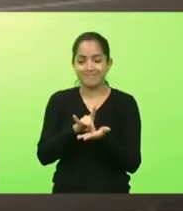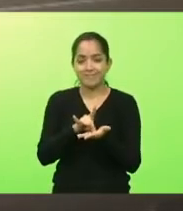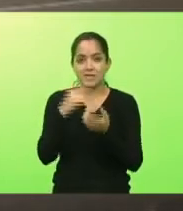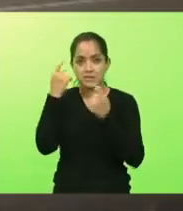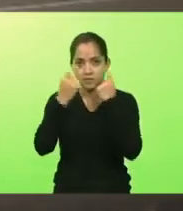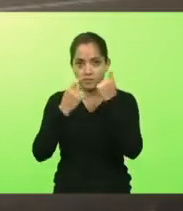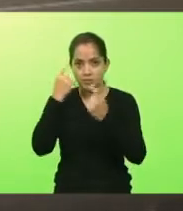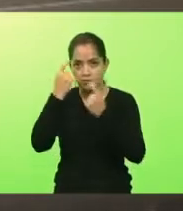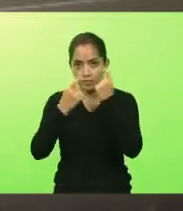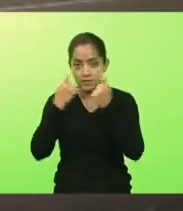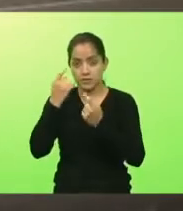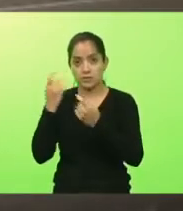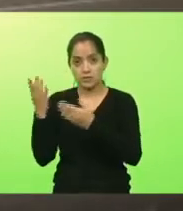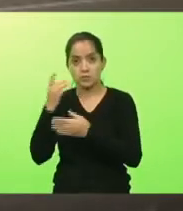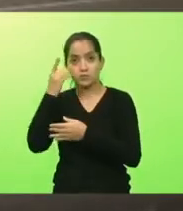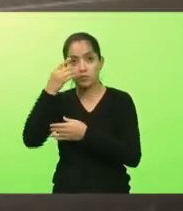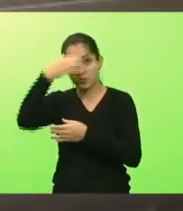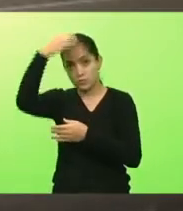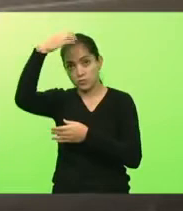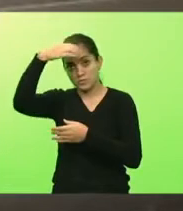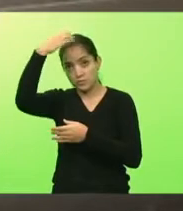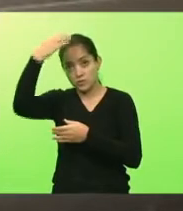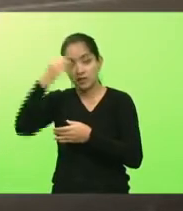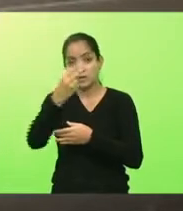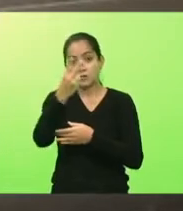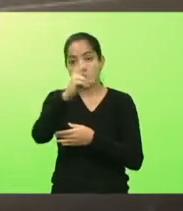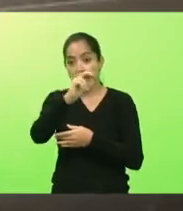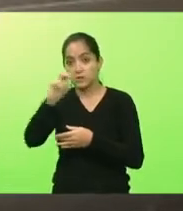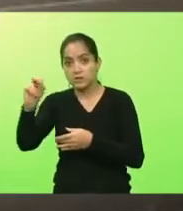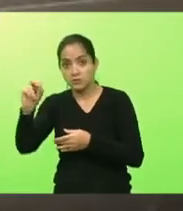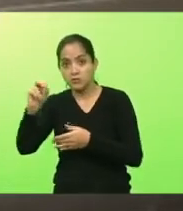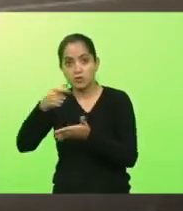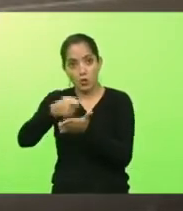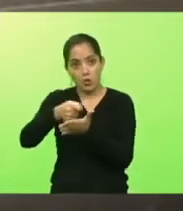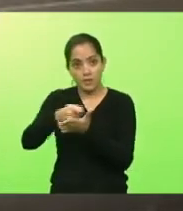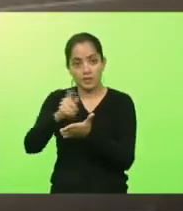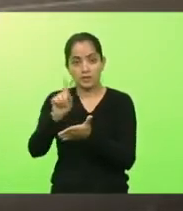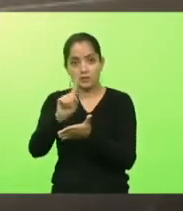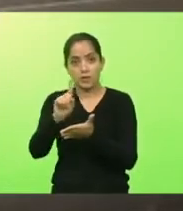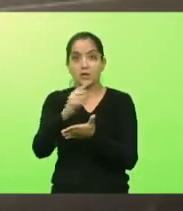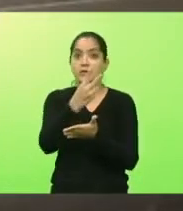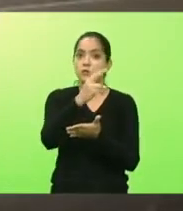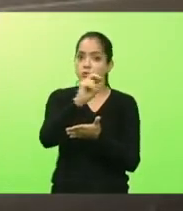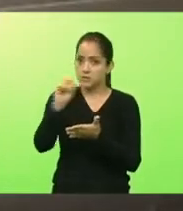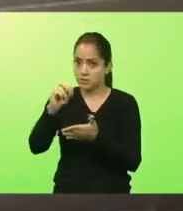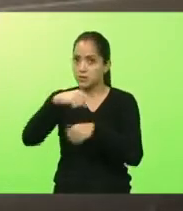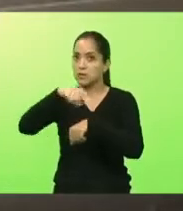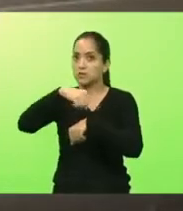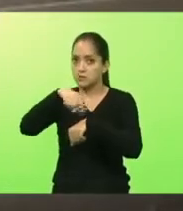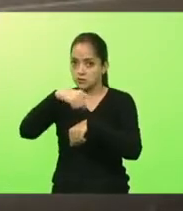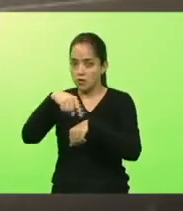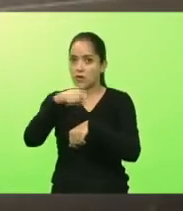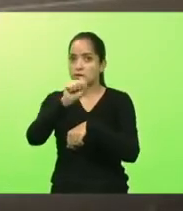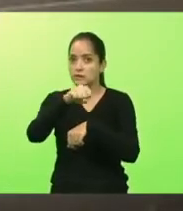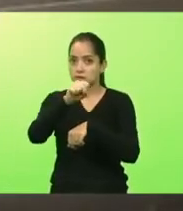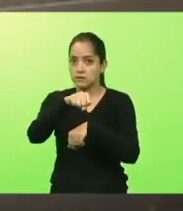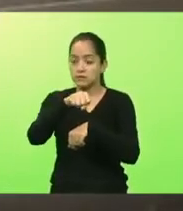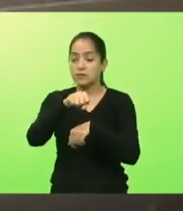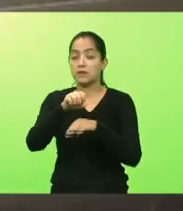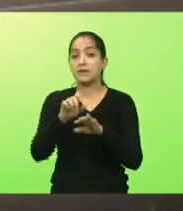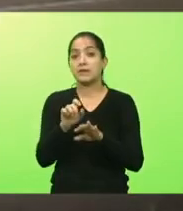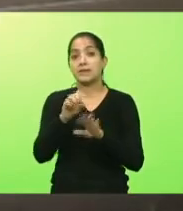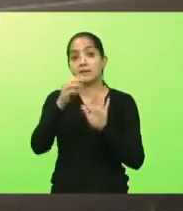Coronel Mocelin dos 200 dias não obrigatórios e 800 horas sim. Nessa medida provisória nós temos